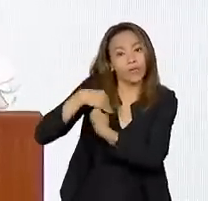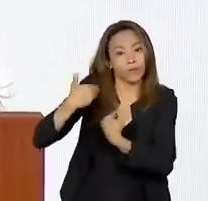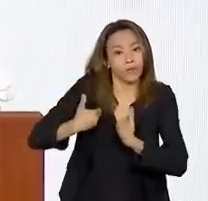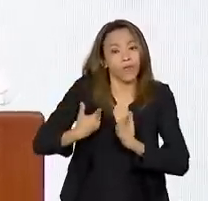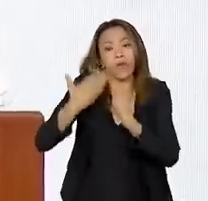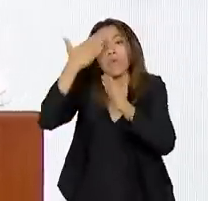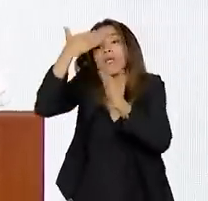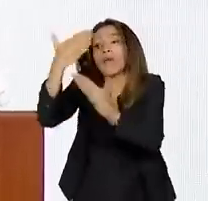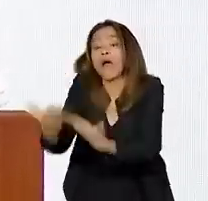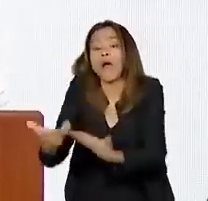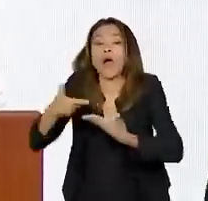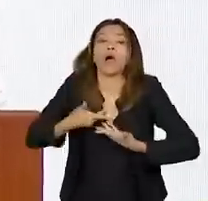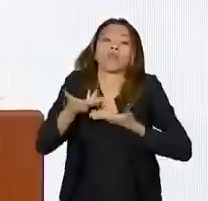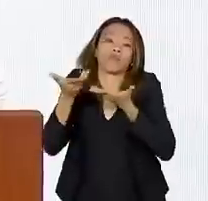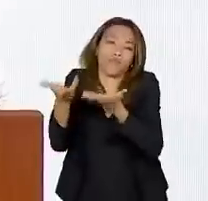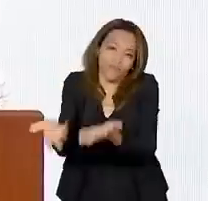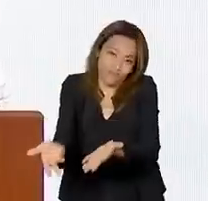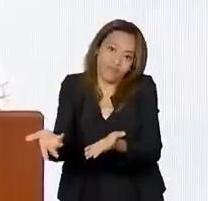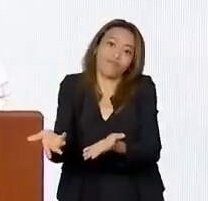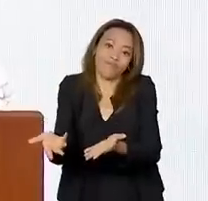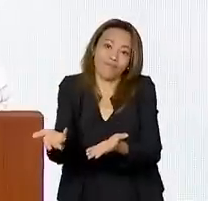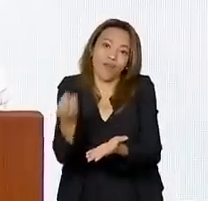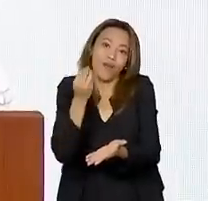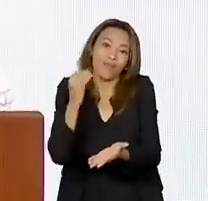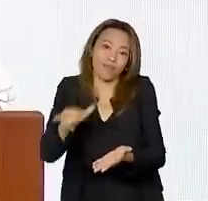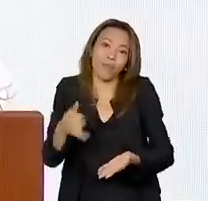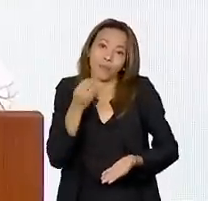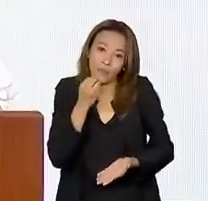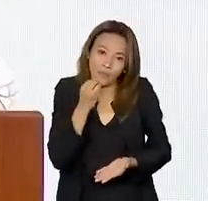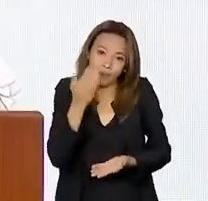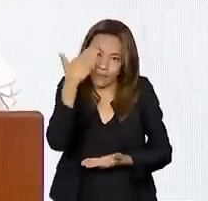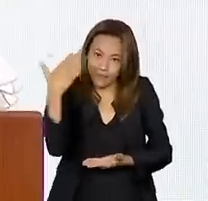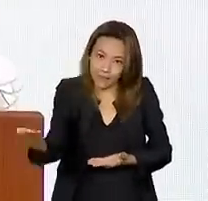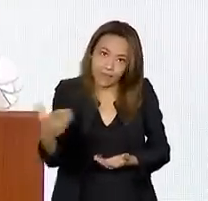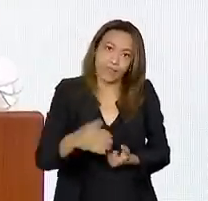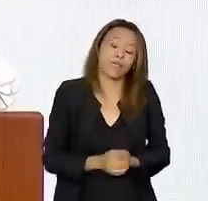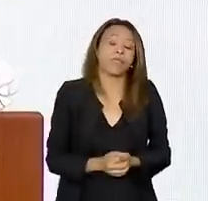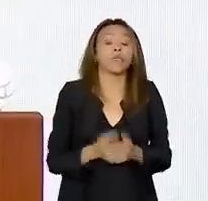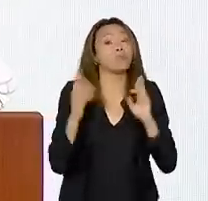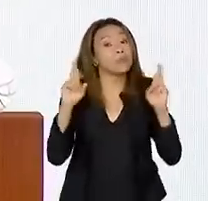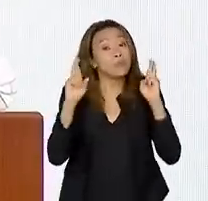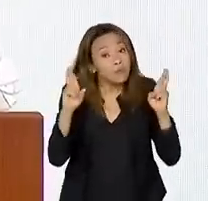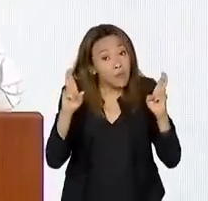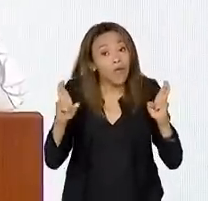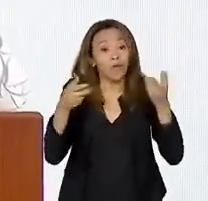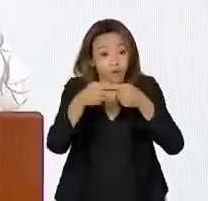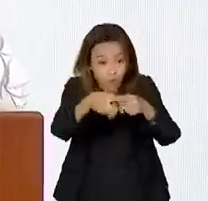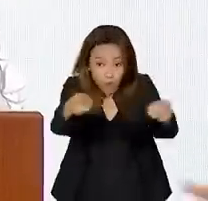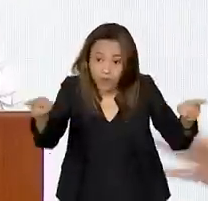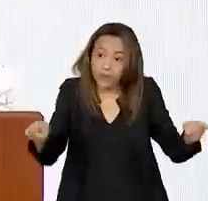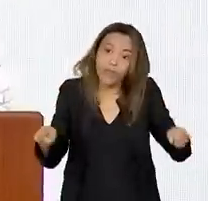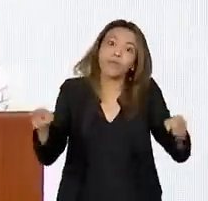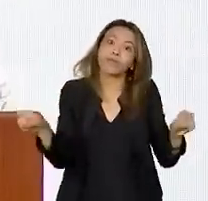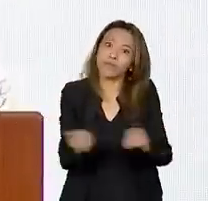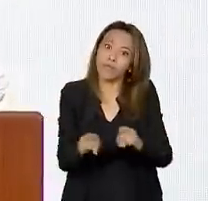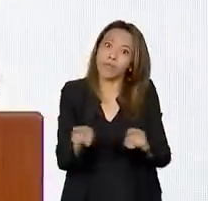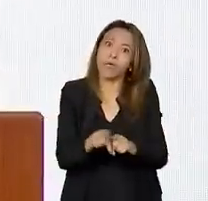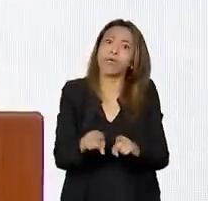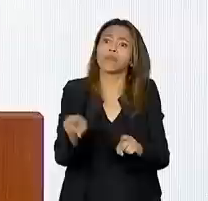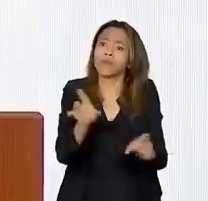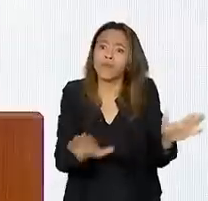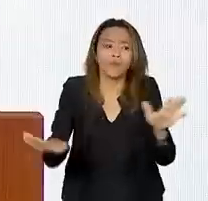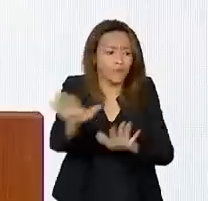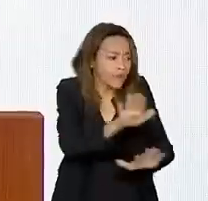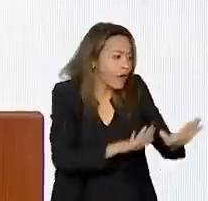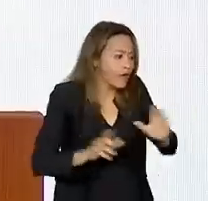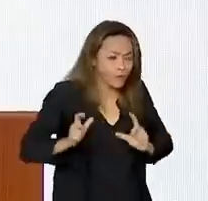essa oportunidade e espero que todos também protejam o